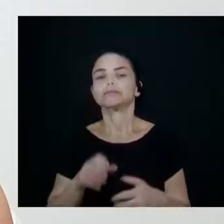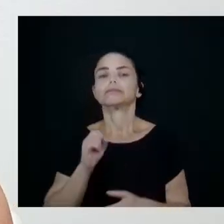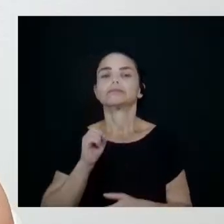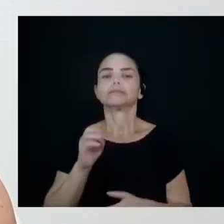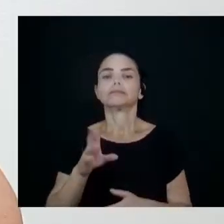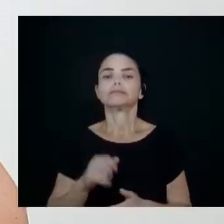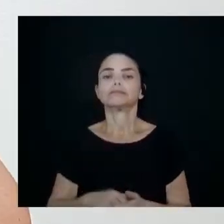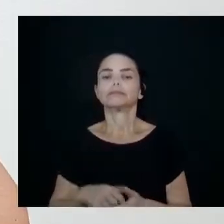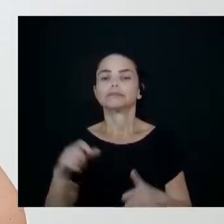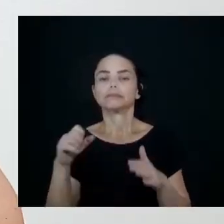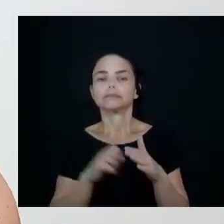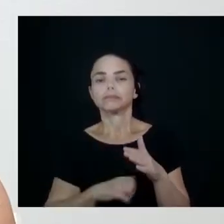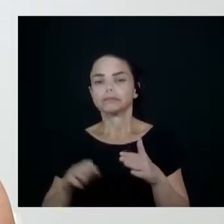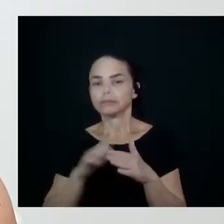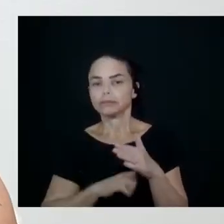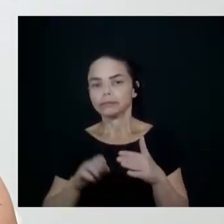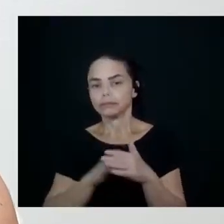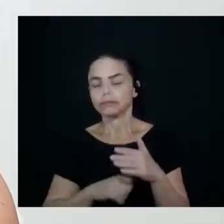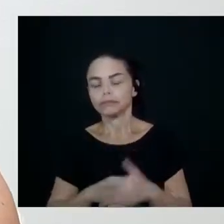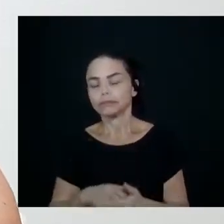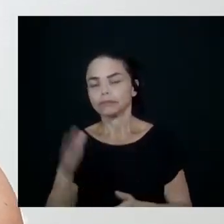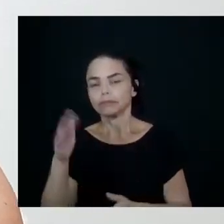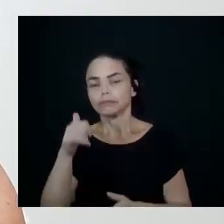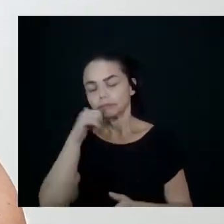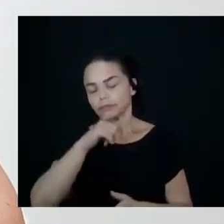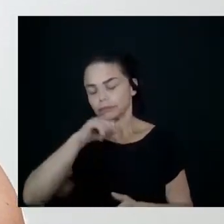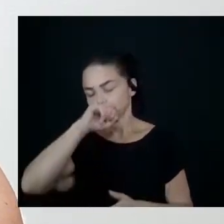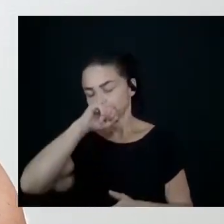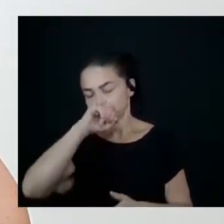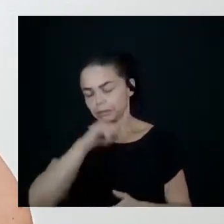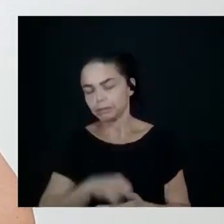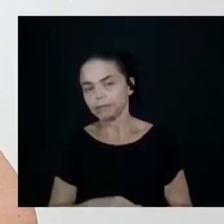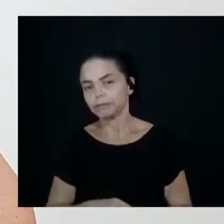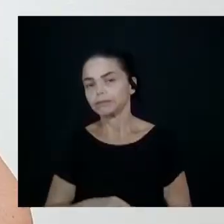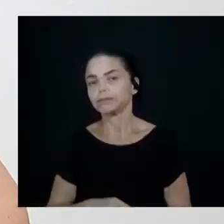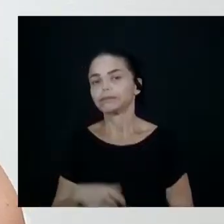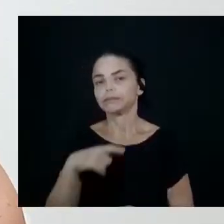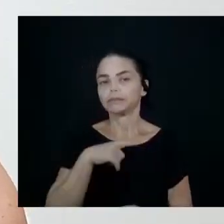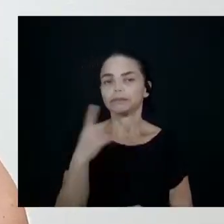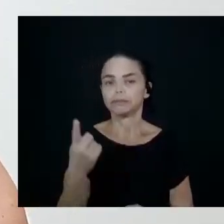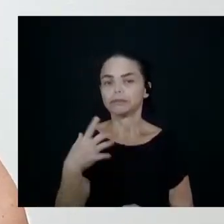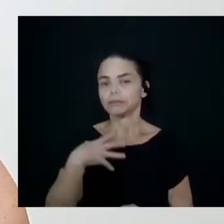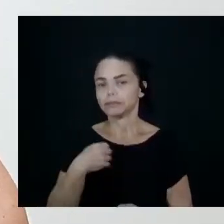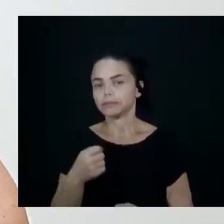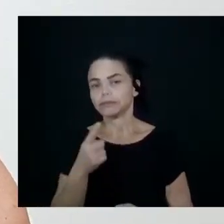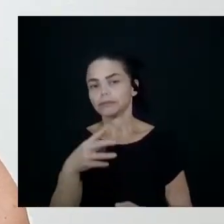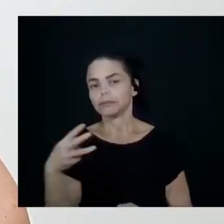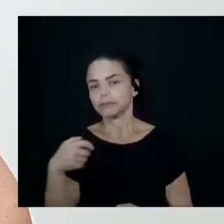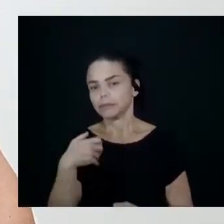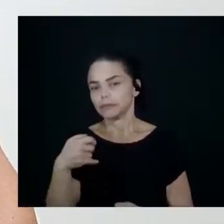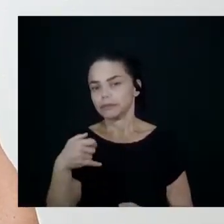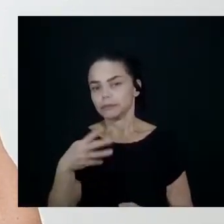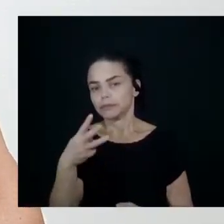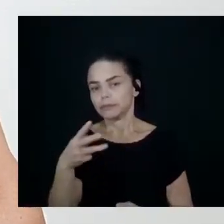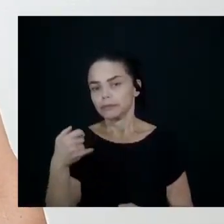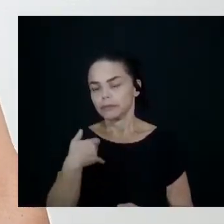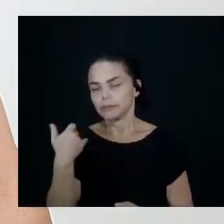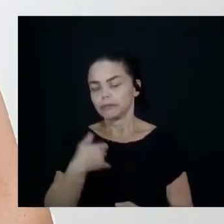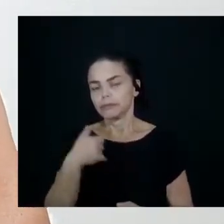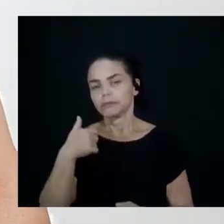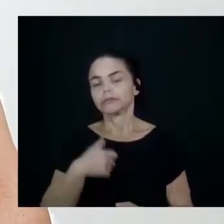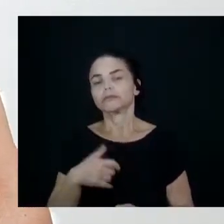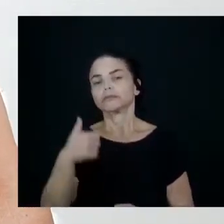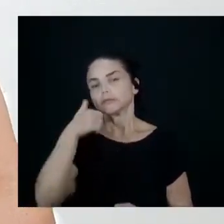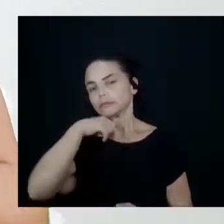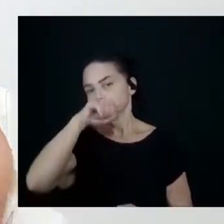desligar. Você já era mãe ou não? Eu já era mãe. Já era mãe. E você é aí, mãe de quantos filhos? Eu tenho uma filha de 13 anos e sou